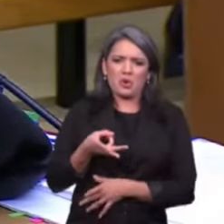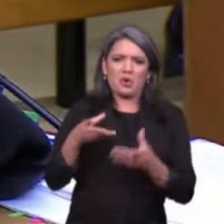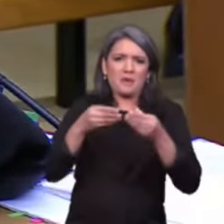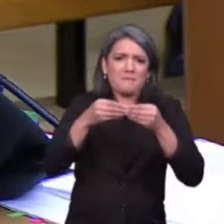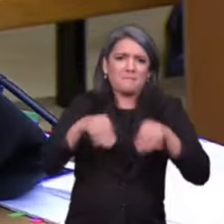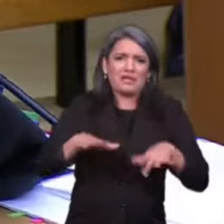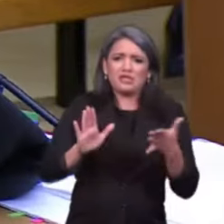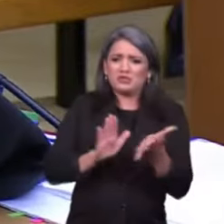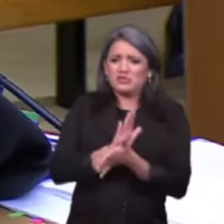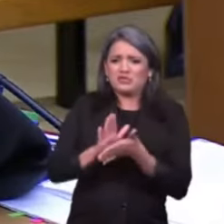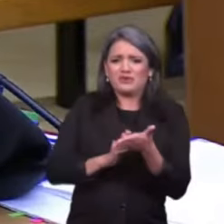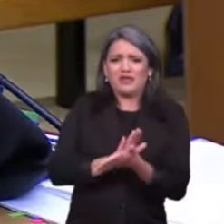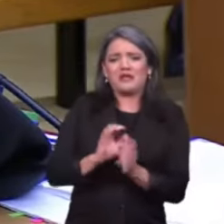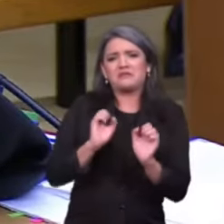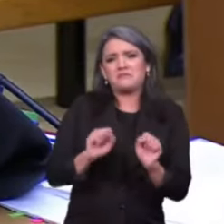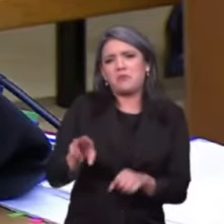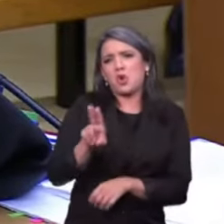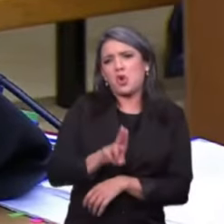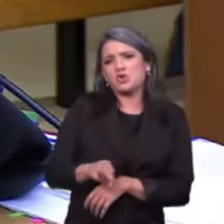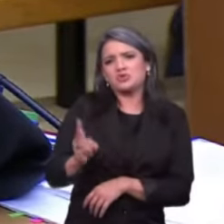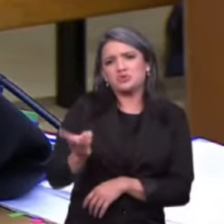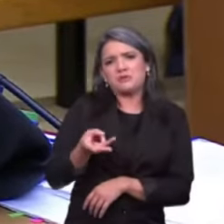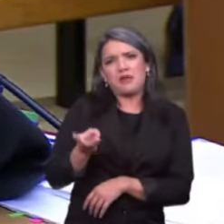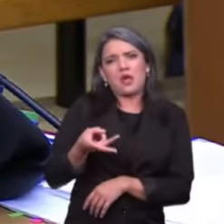Até se fala em uso recreativo da maconha.